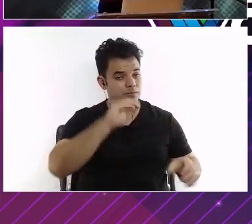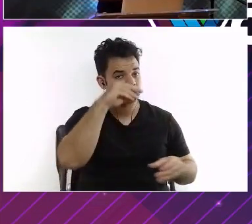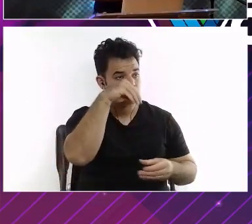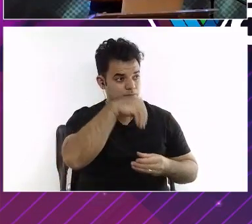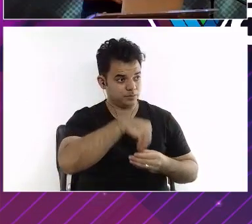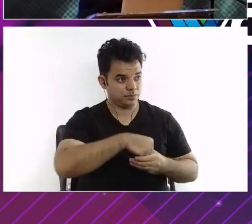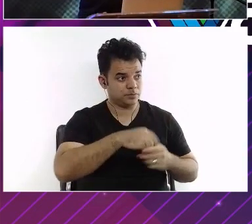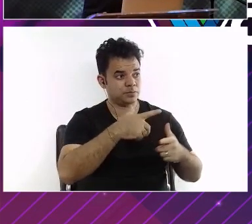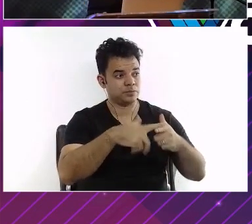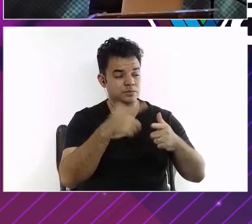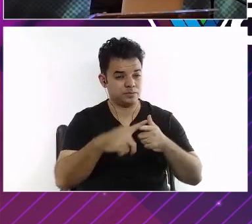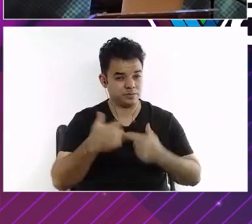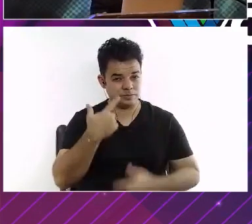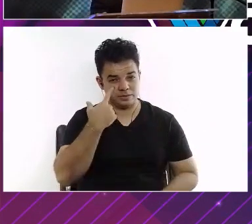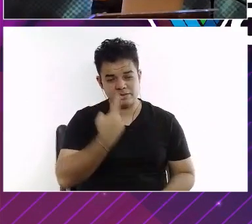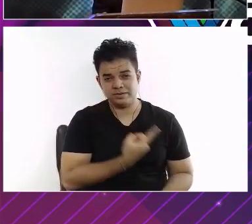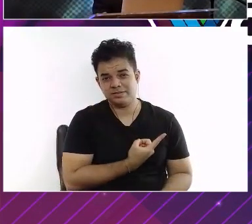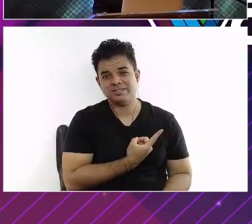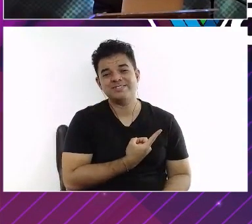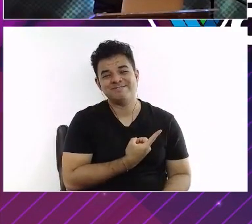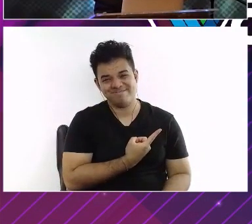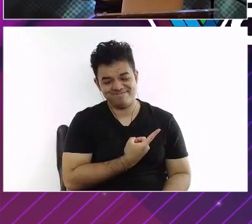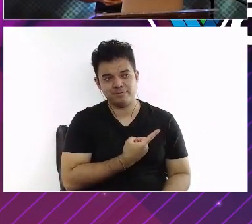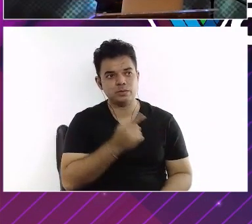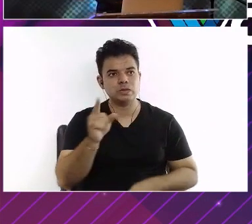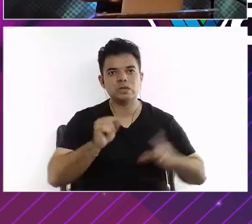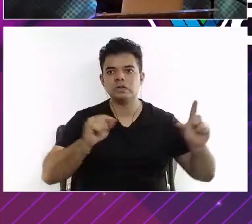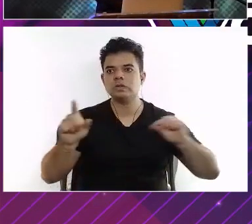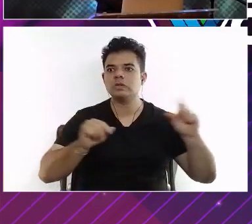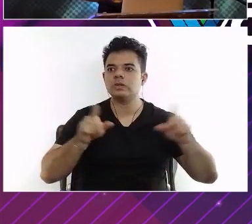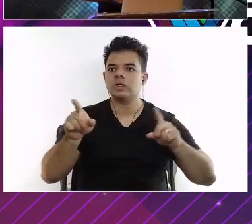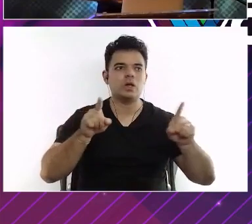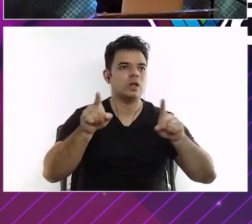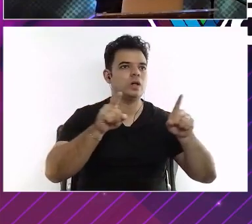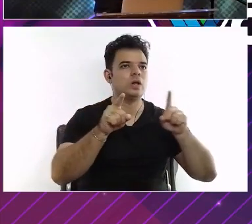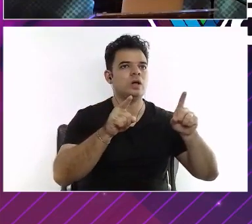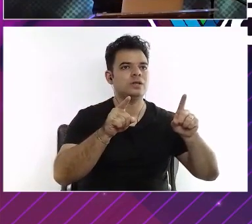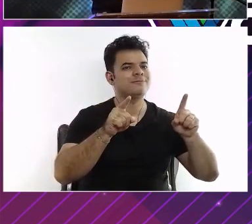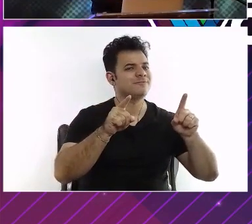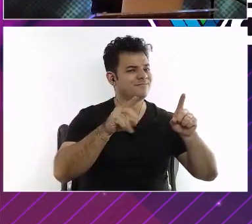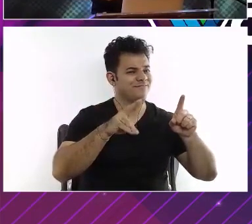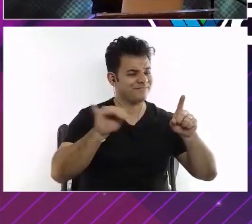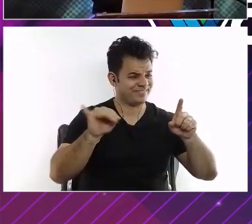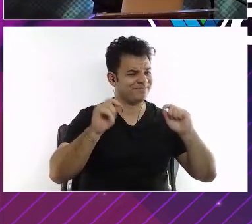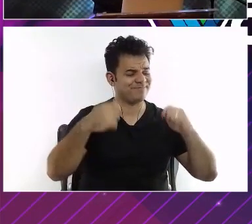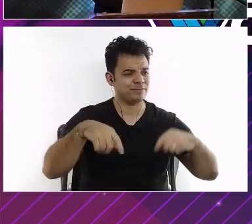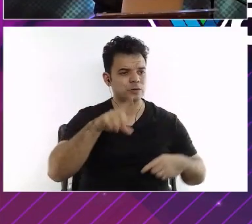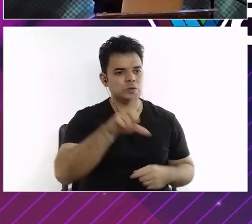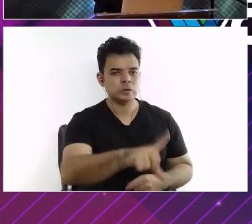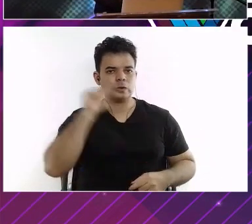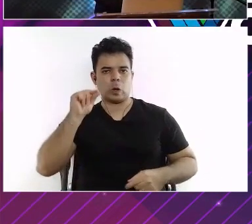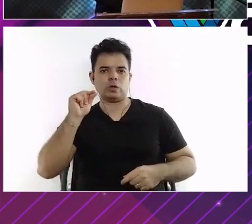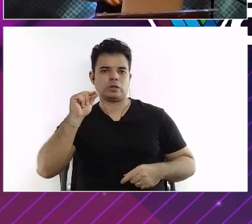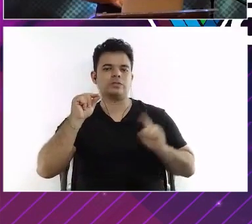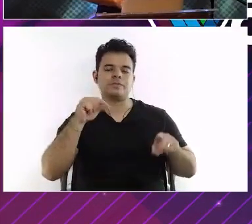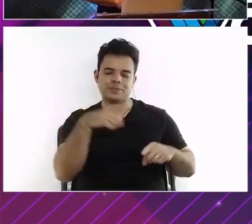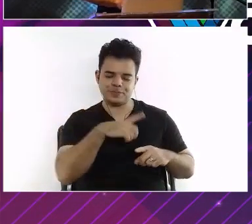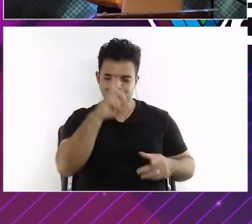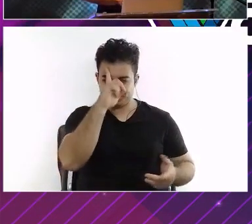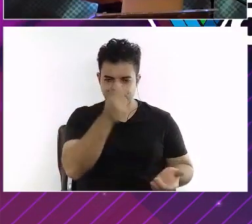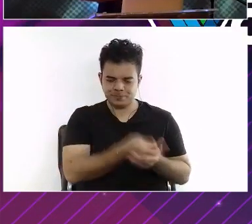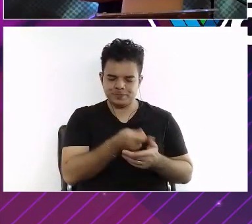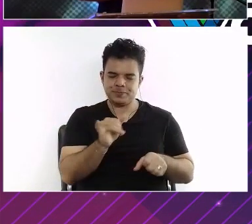tomar decisões. Temos alternativas e vamos ter que fazer escolhas. Tomada de decisão é a coisa mais